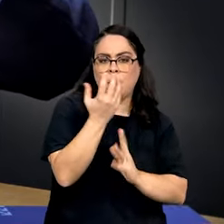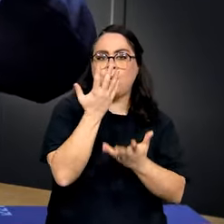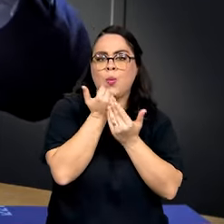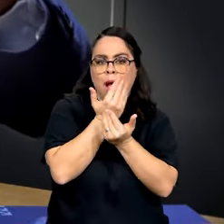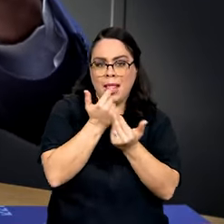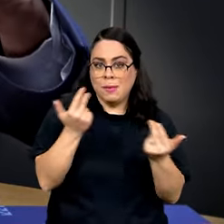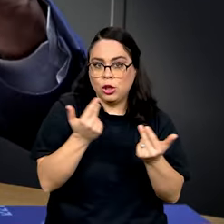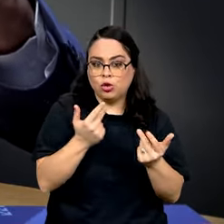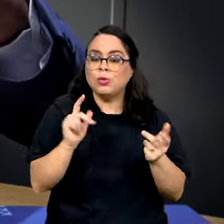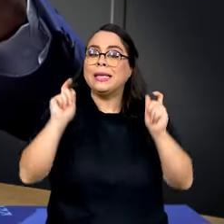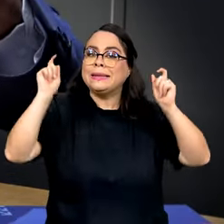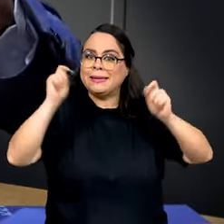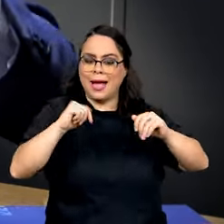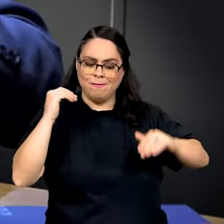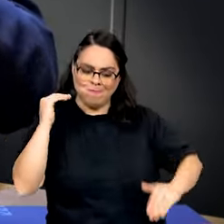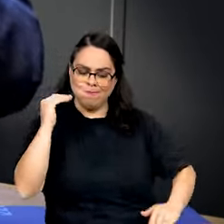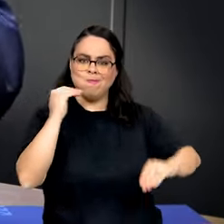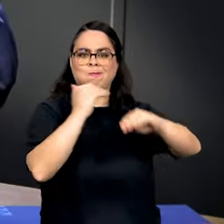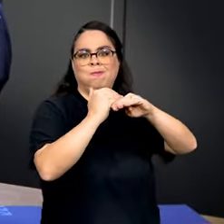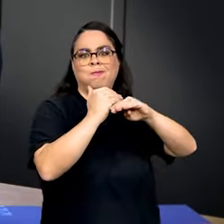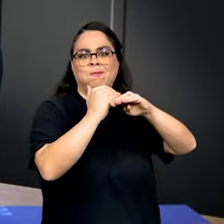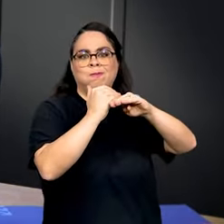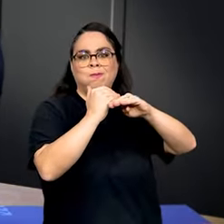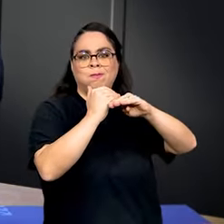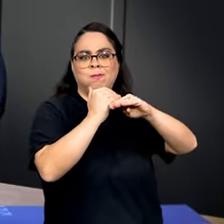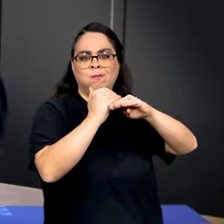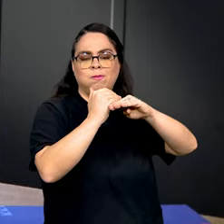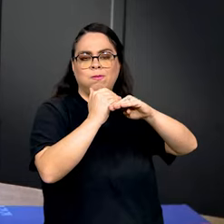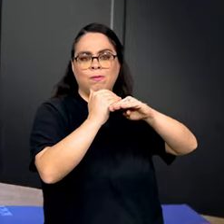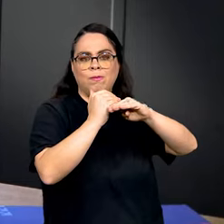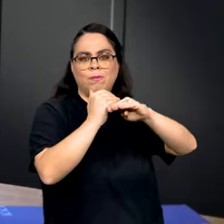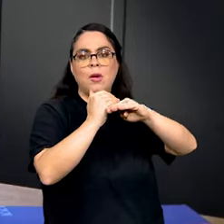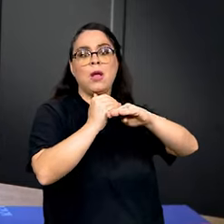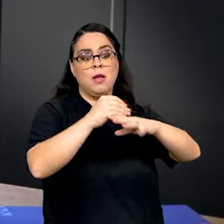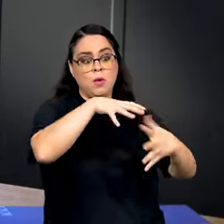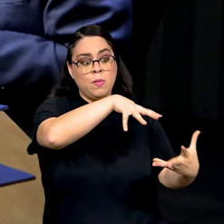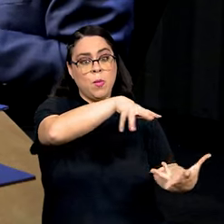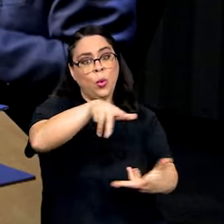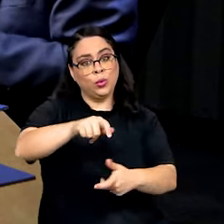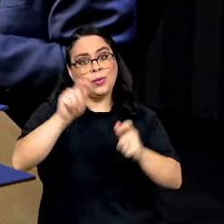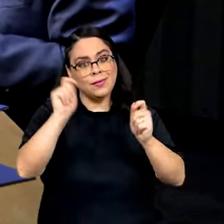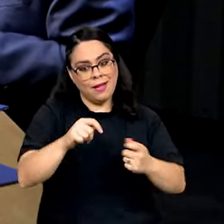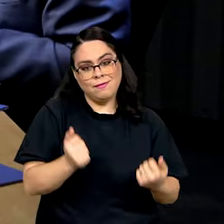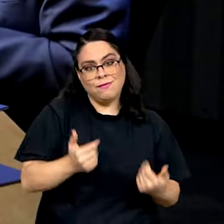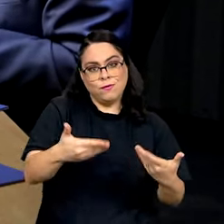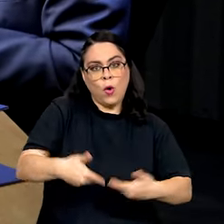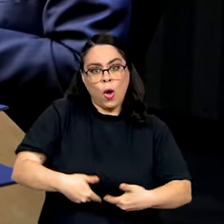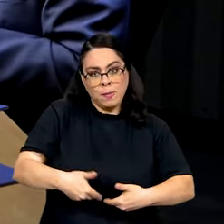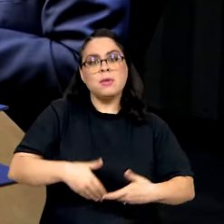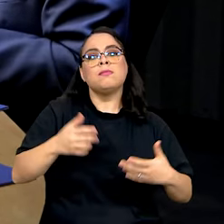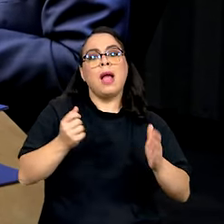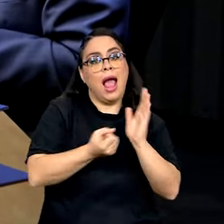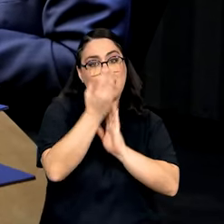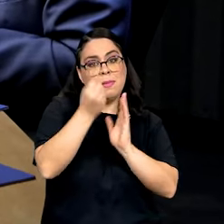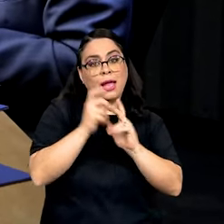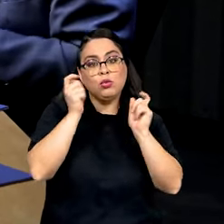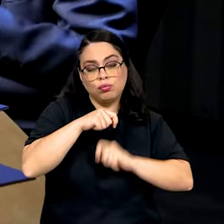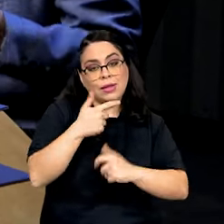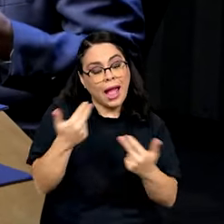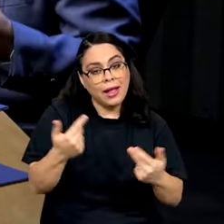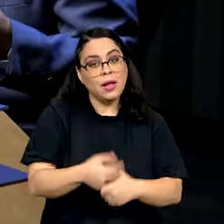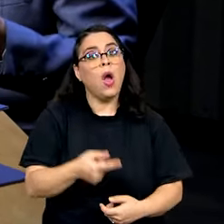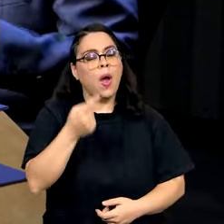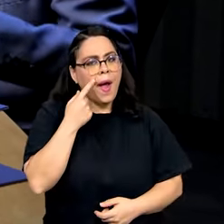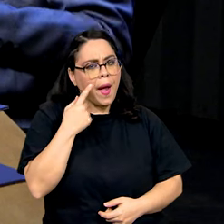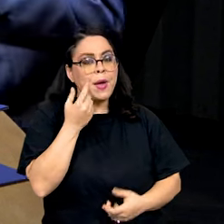alimento suficiente para eh matar a fome de todo mundo e vejam notícia boa